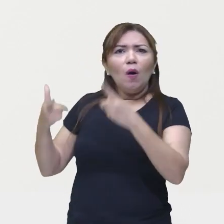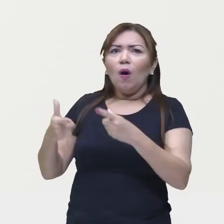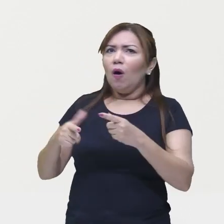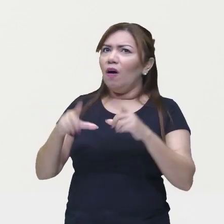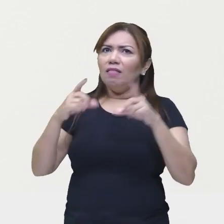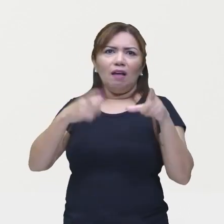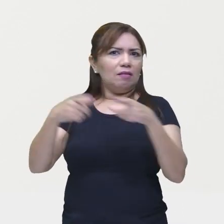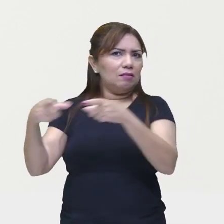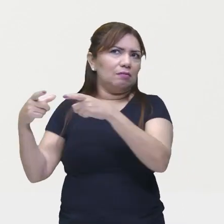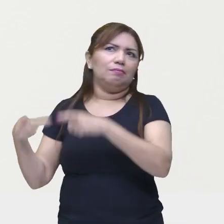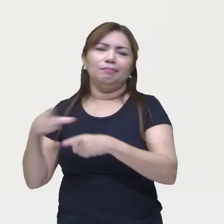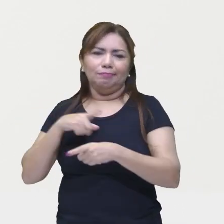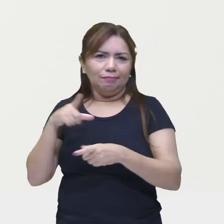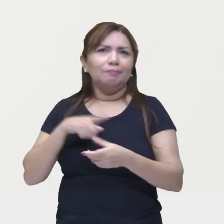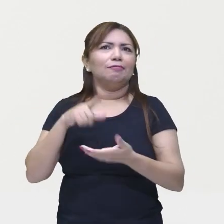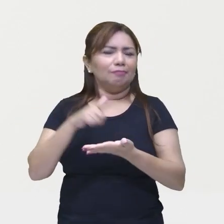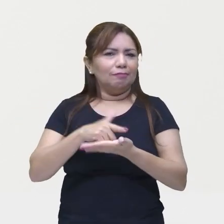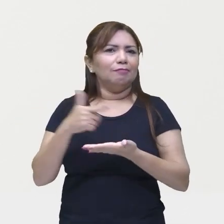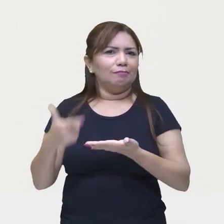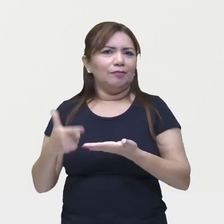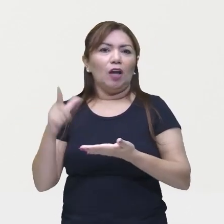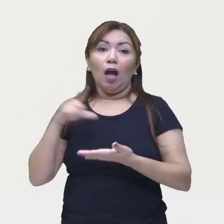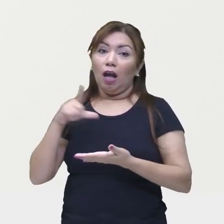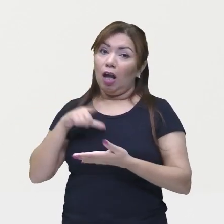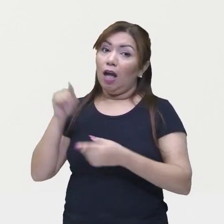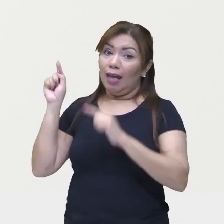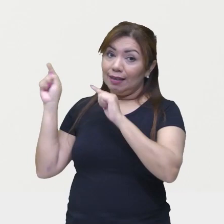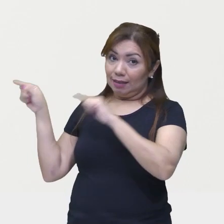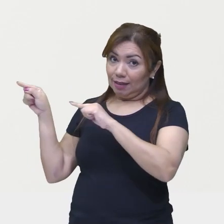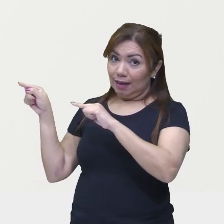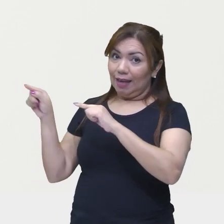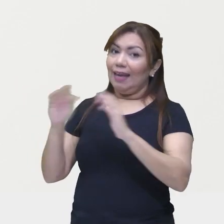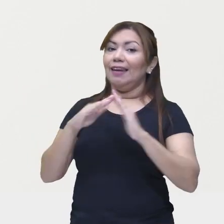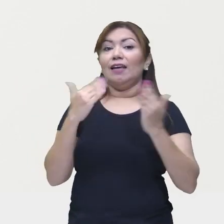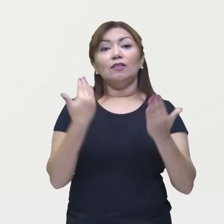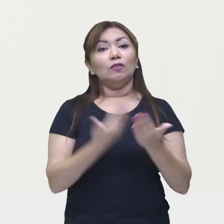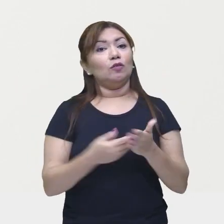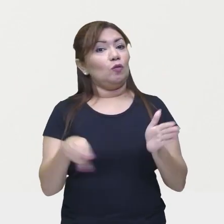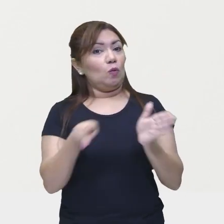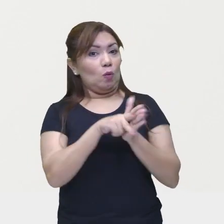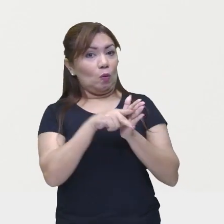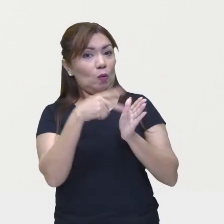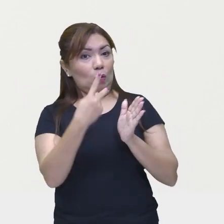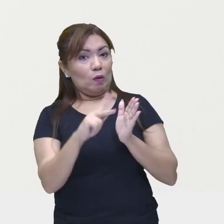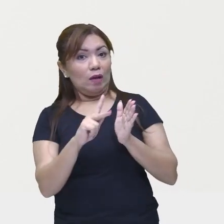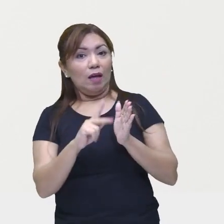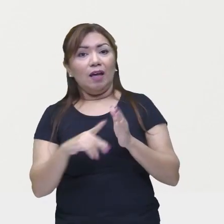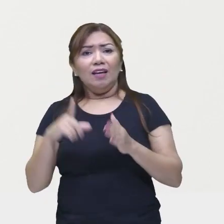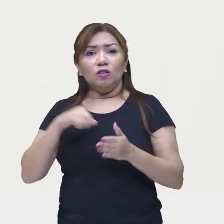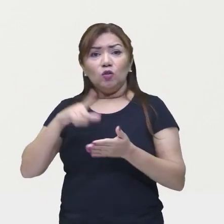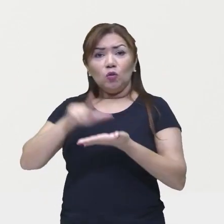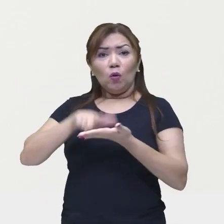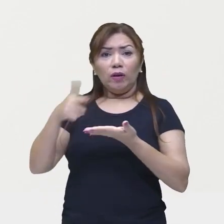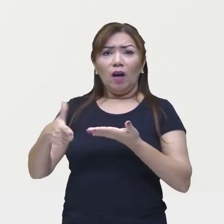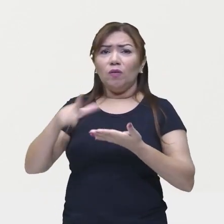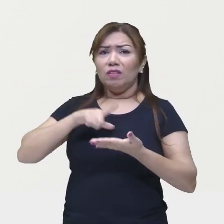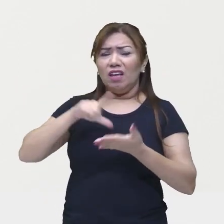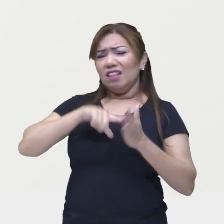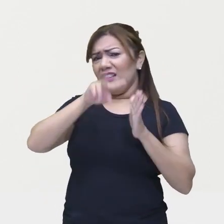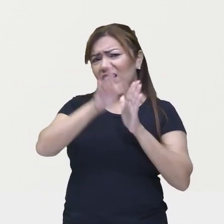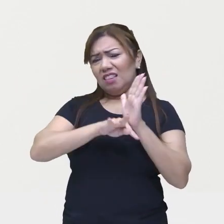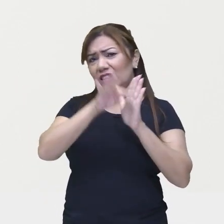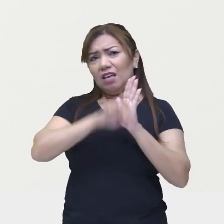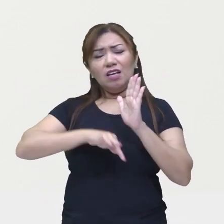seu jornal. Esse daqui é um jornal da escola. Nos jornais, nós trazemos vários tipos de texto.